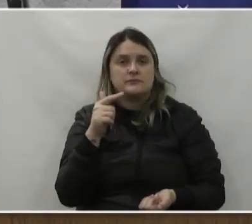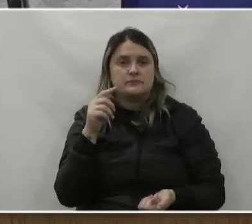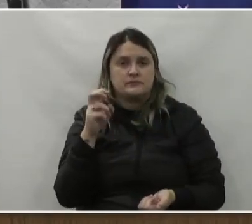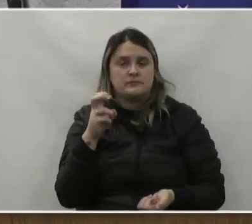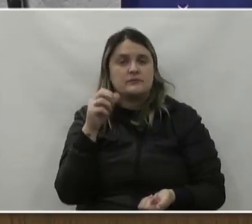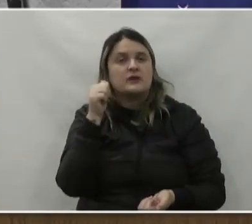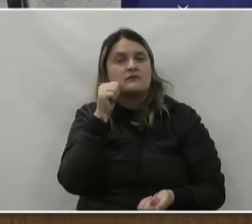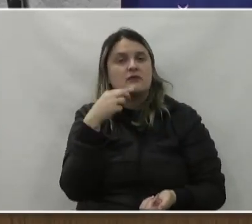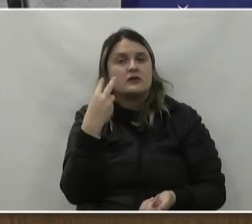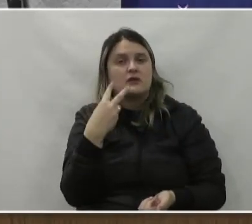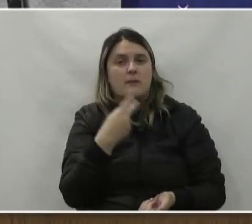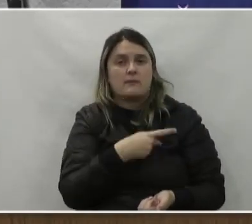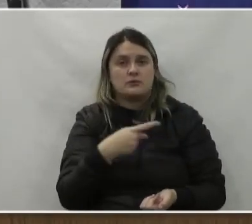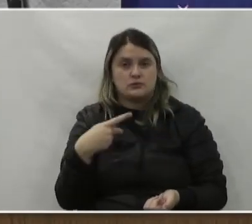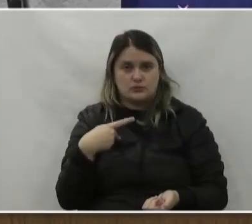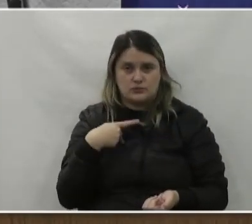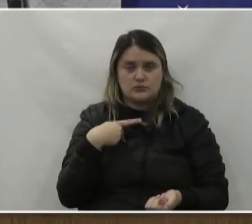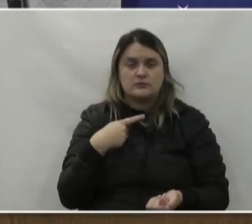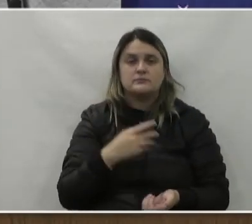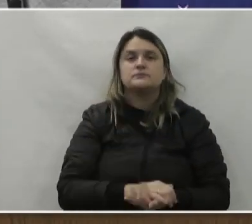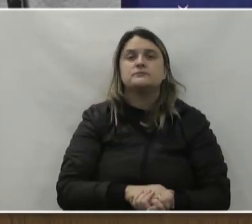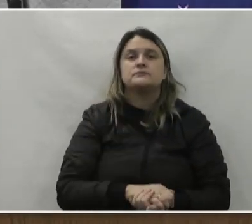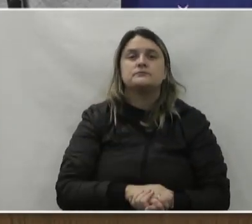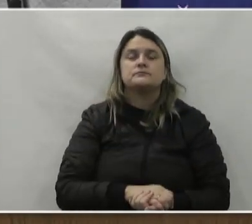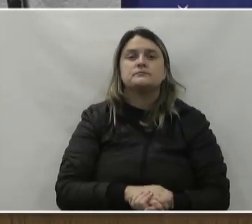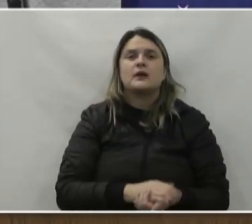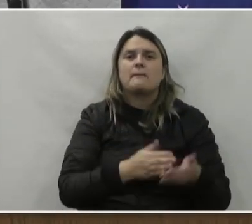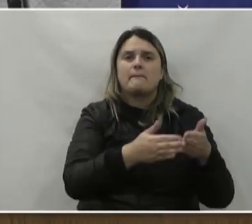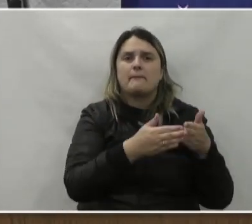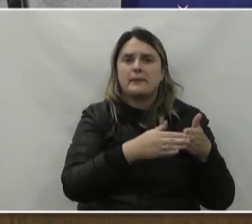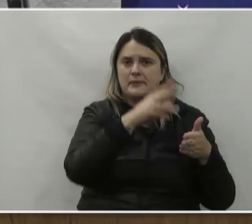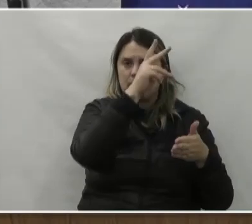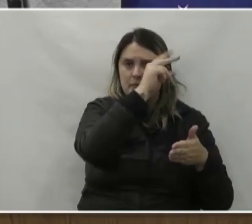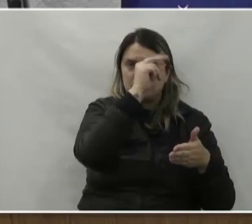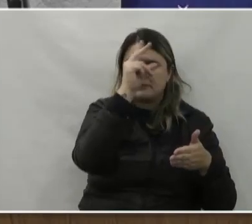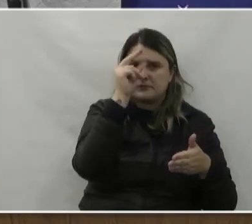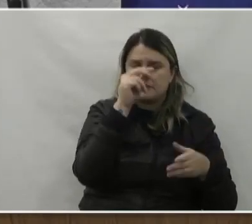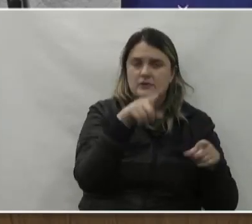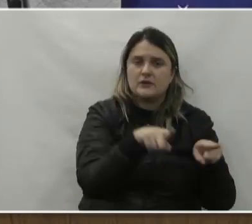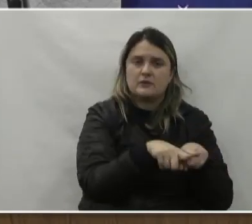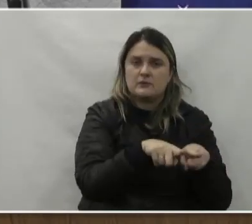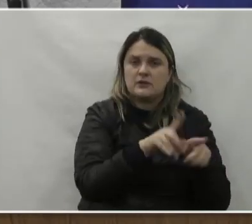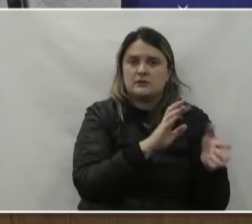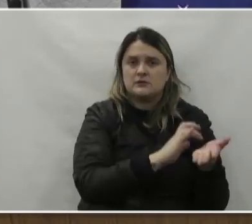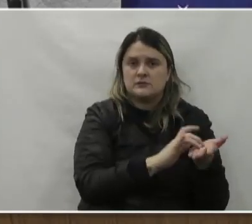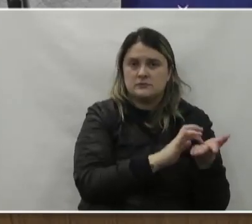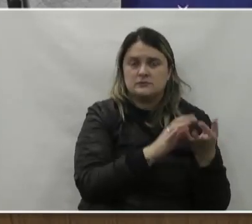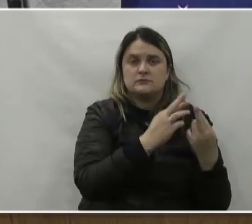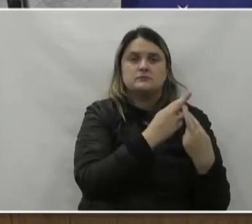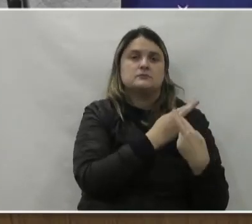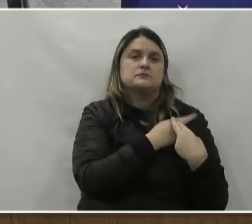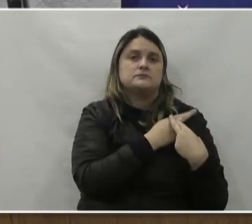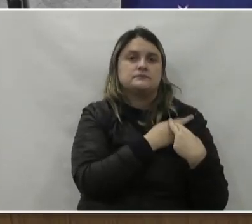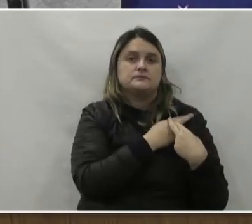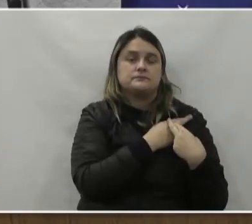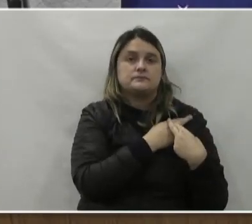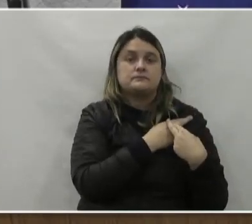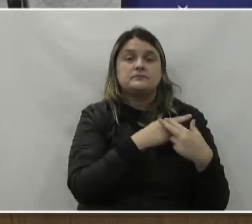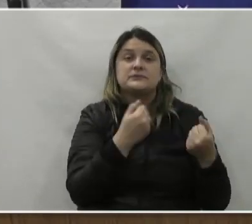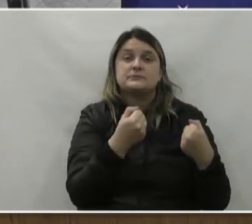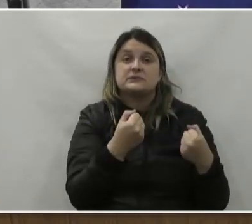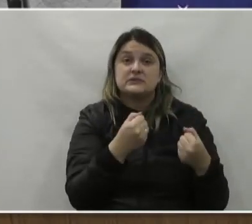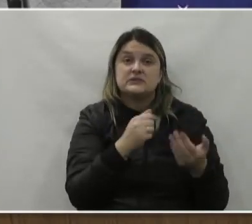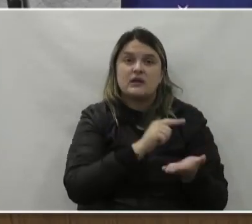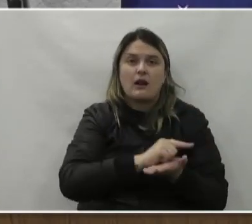255/2025 da vereadora Pastora Josi, ao Poder Executivo Municipal, por meio da Secretaria competente, que